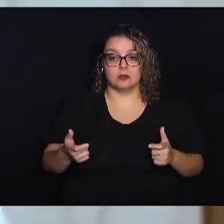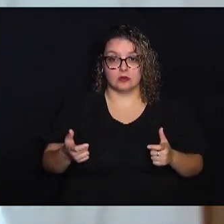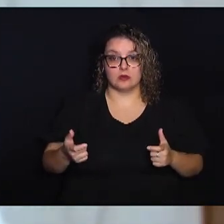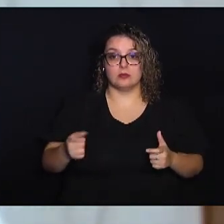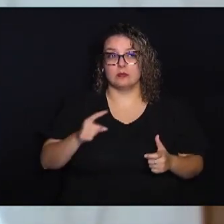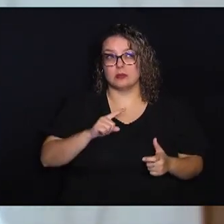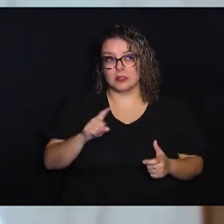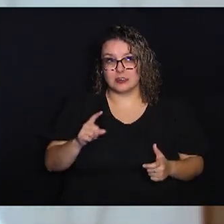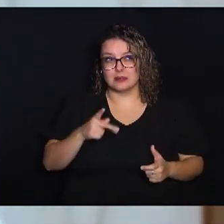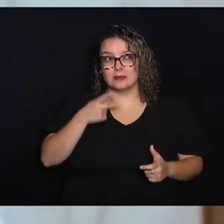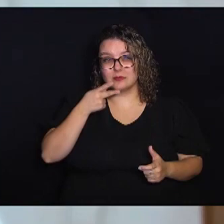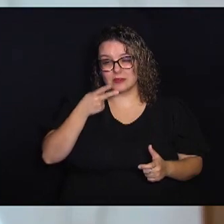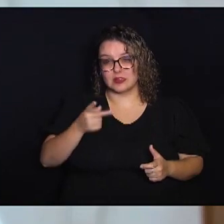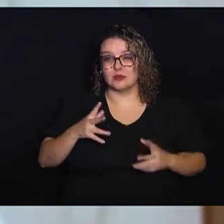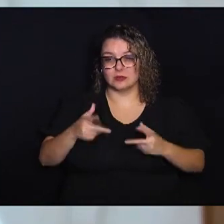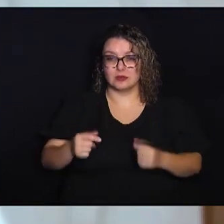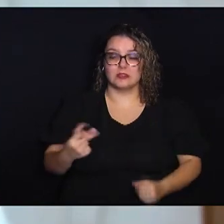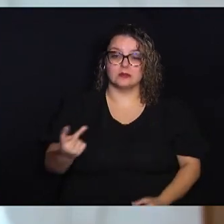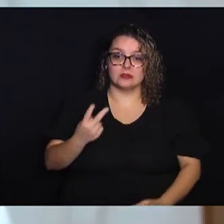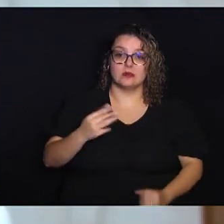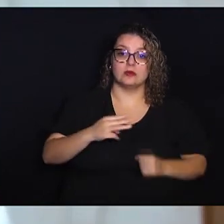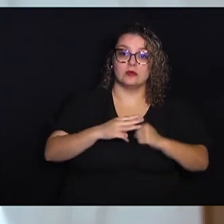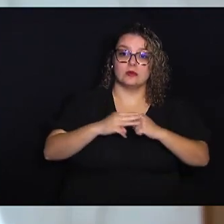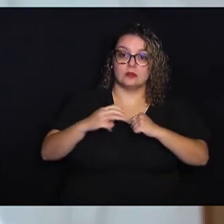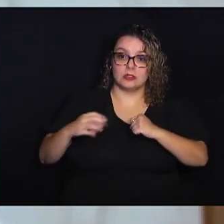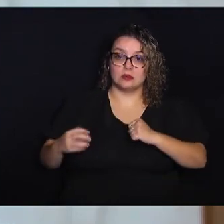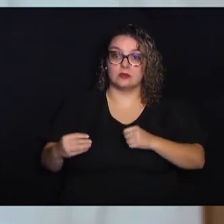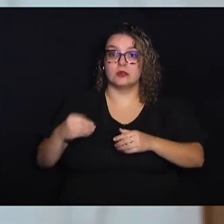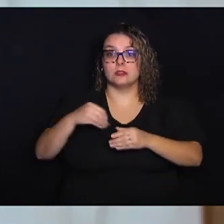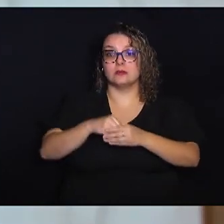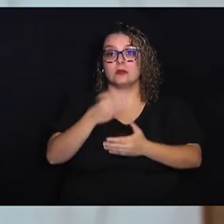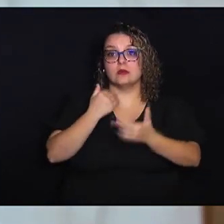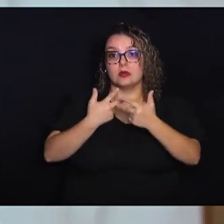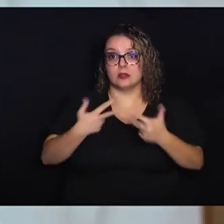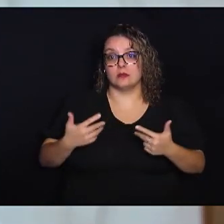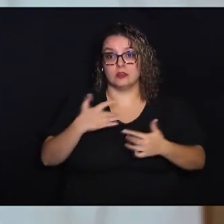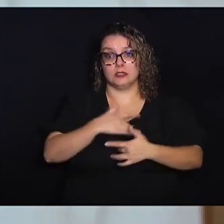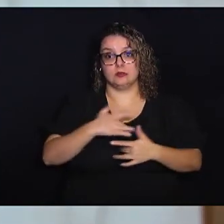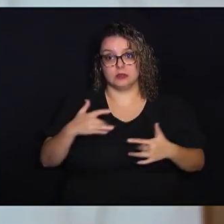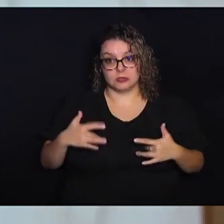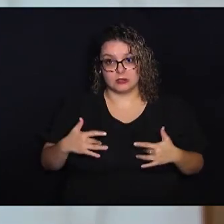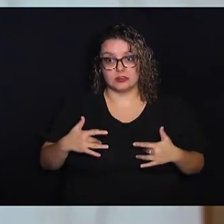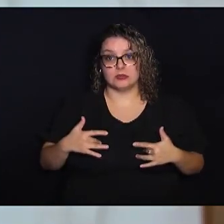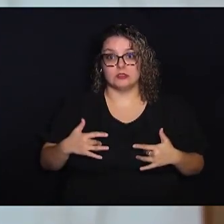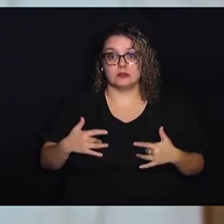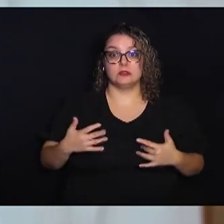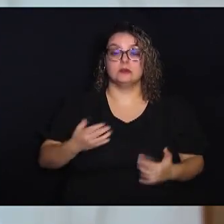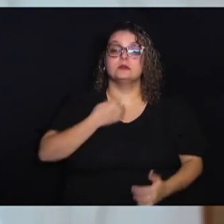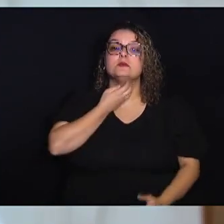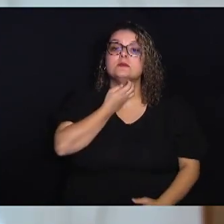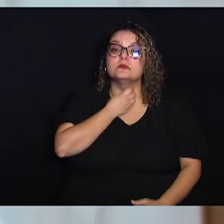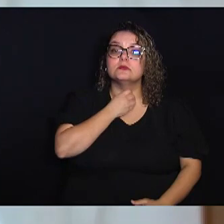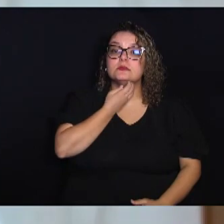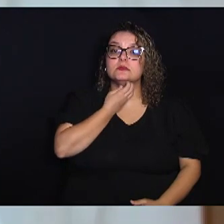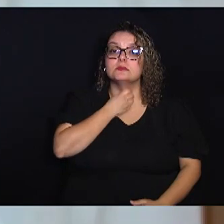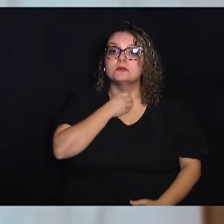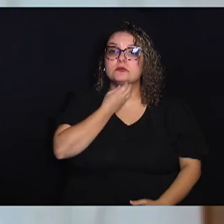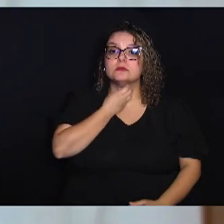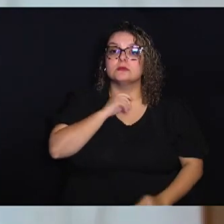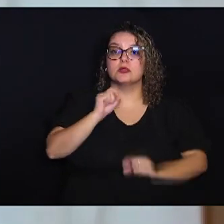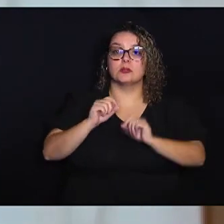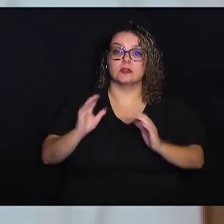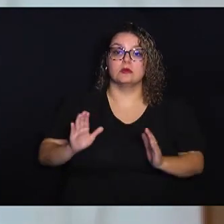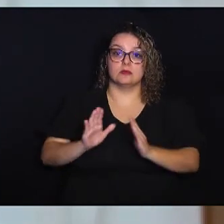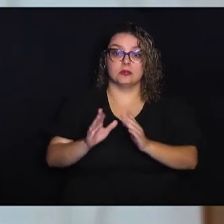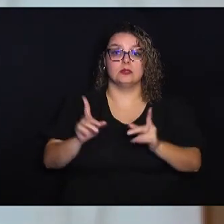dizer quase todas essas vitaminas e minerais, elas estão presentes numa alimentação saudável. E o que a gente enfrenta de